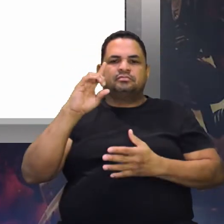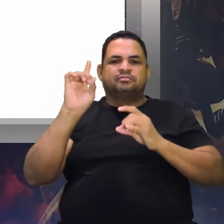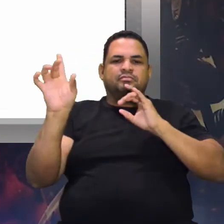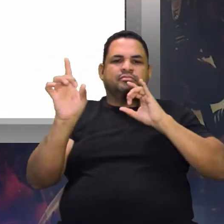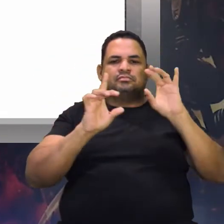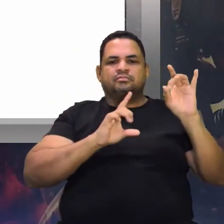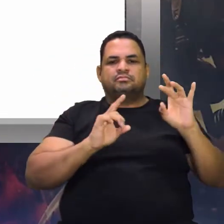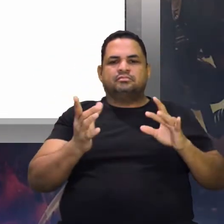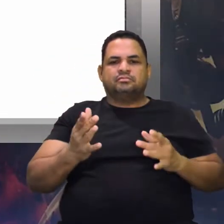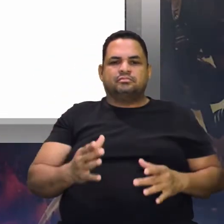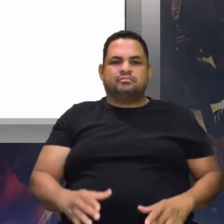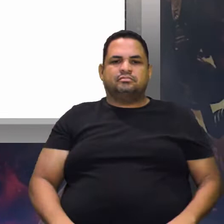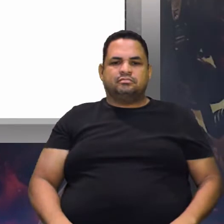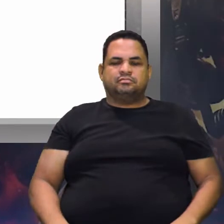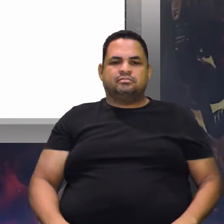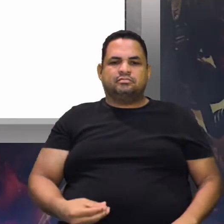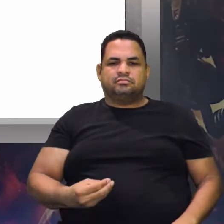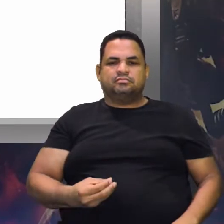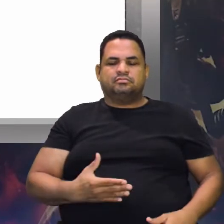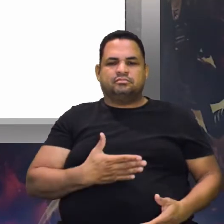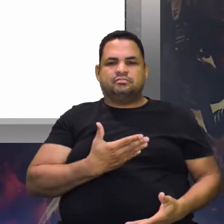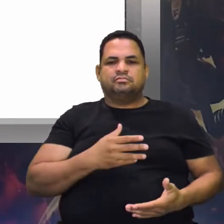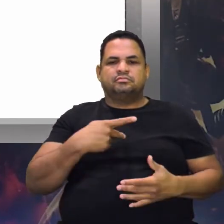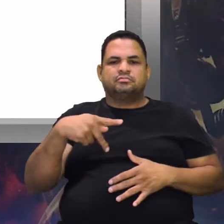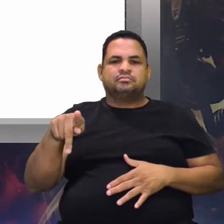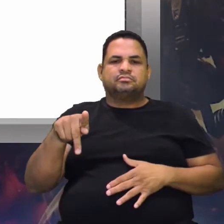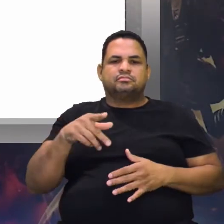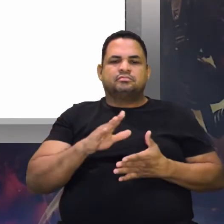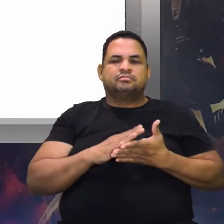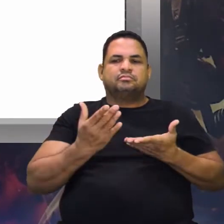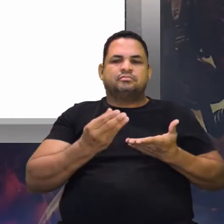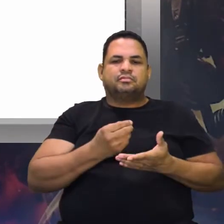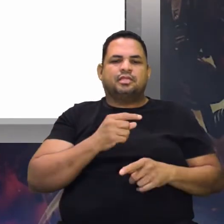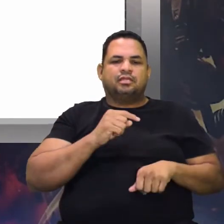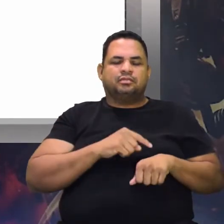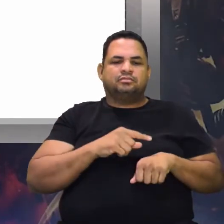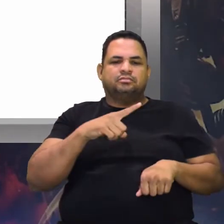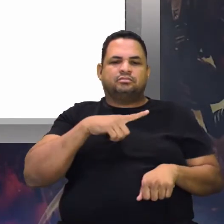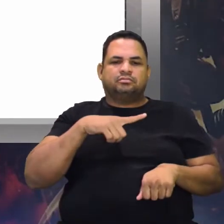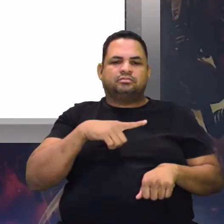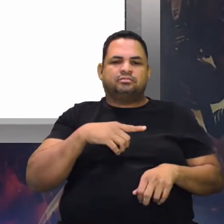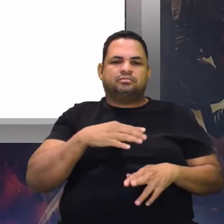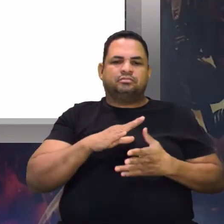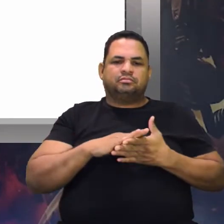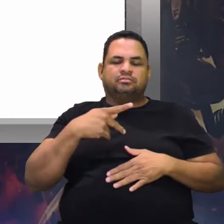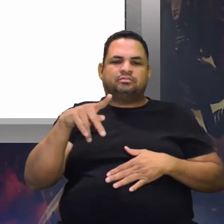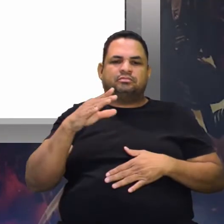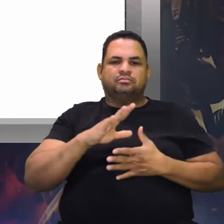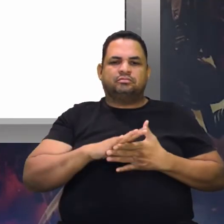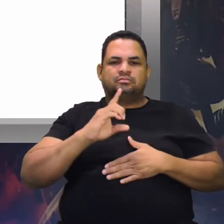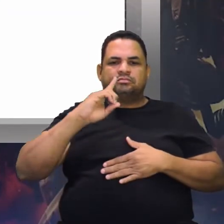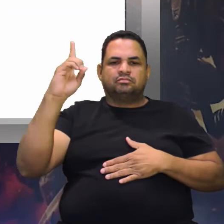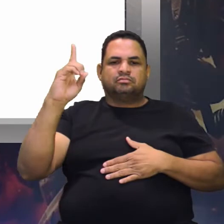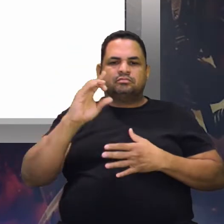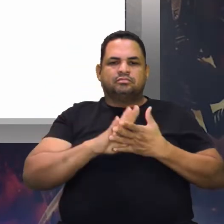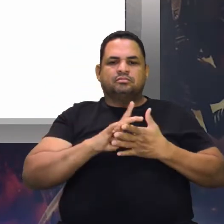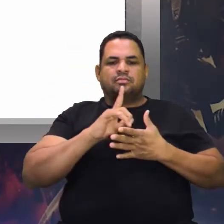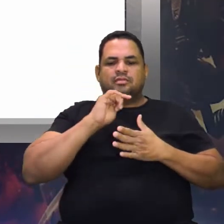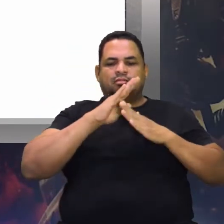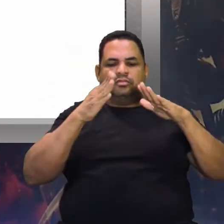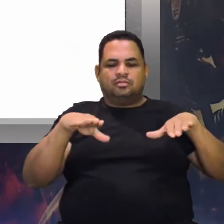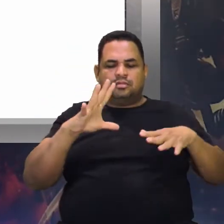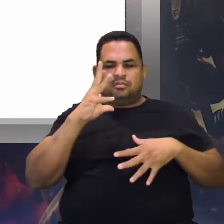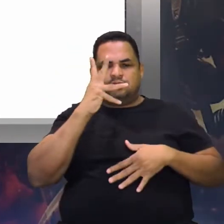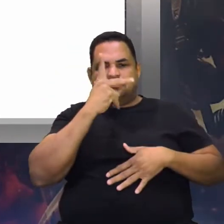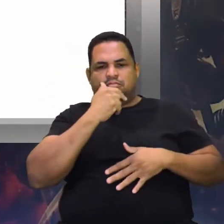cada momento. Para cada instante eles possuíam seus deuses. Deus do mar, Deus da beleza, Deus